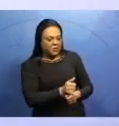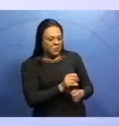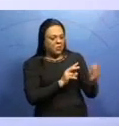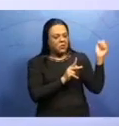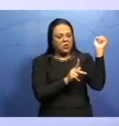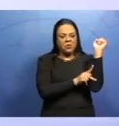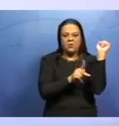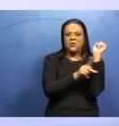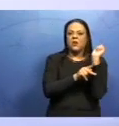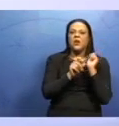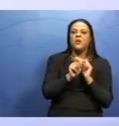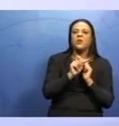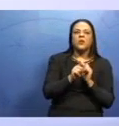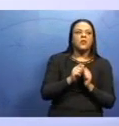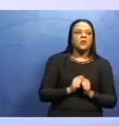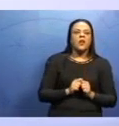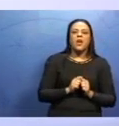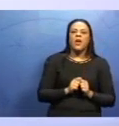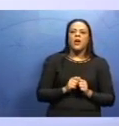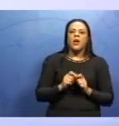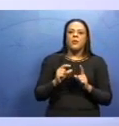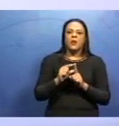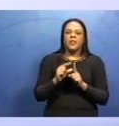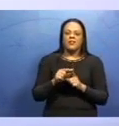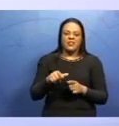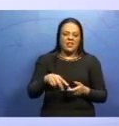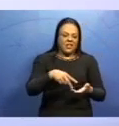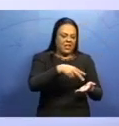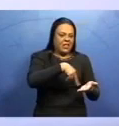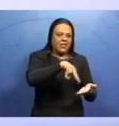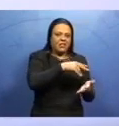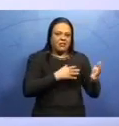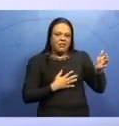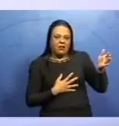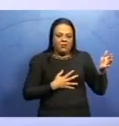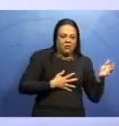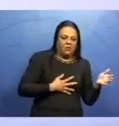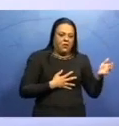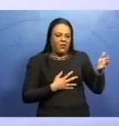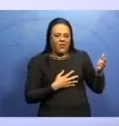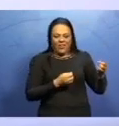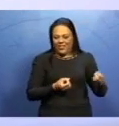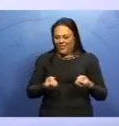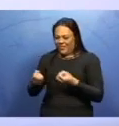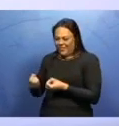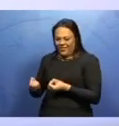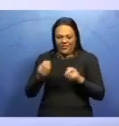formiga: A. Dançar um forró e lhe daria comida.